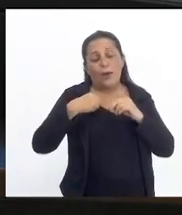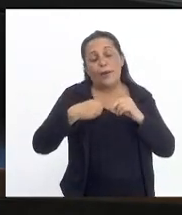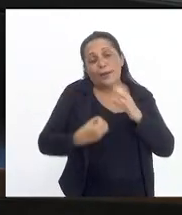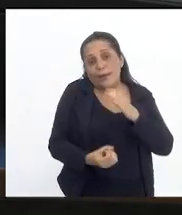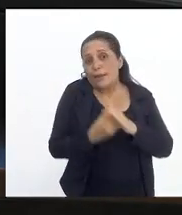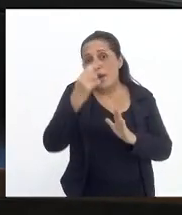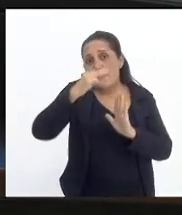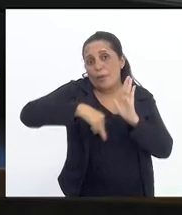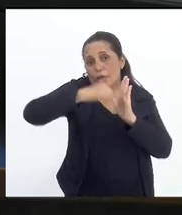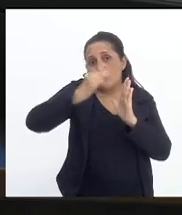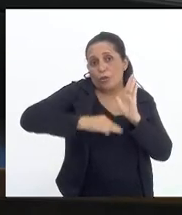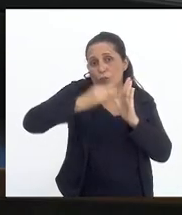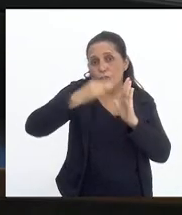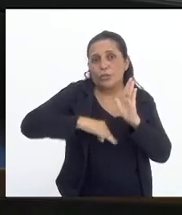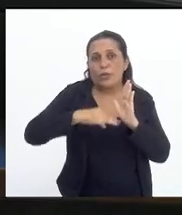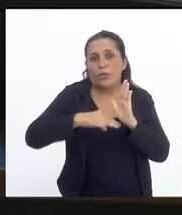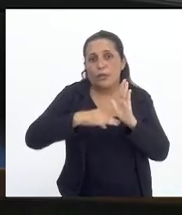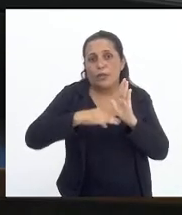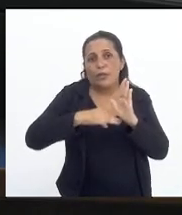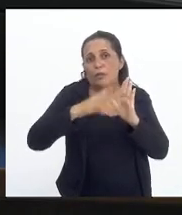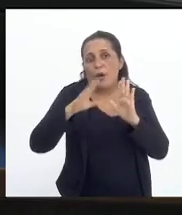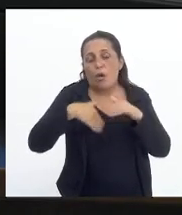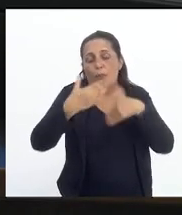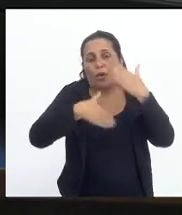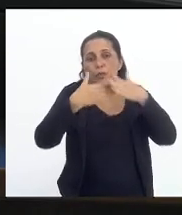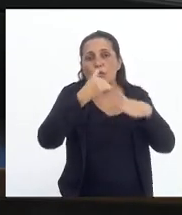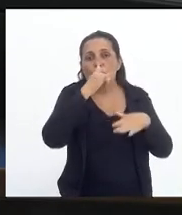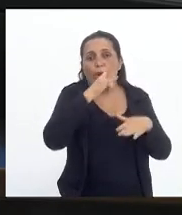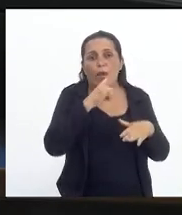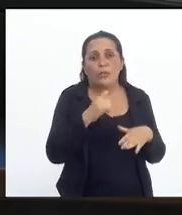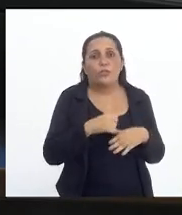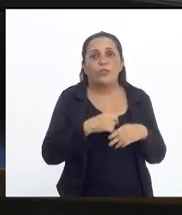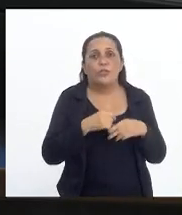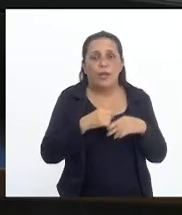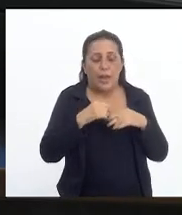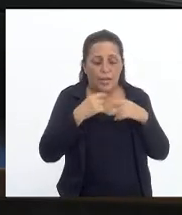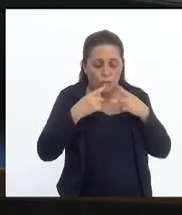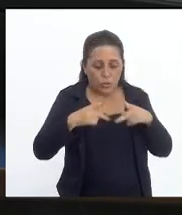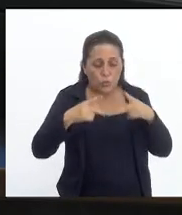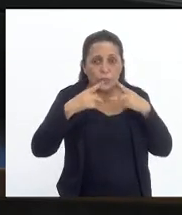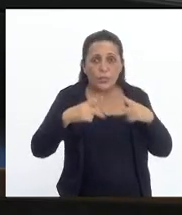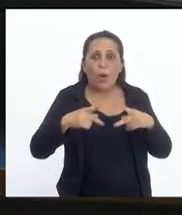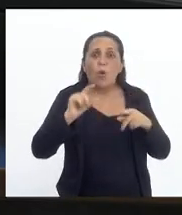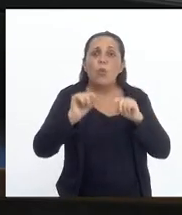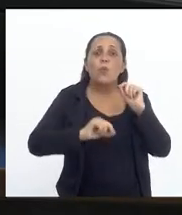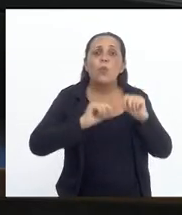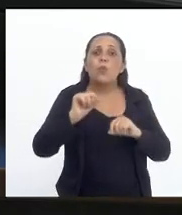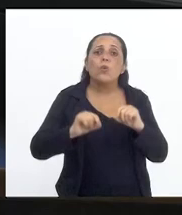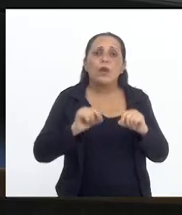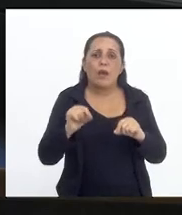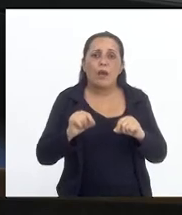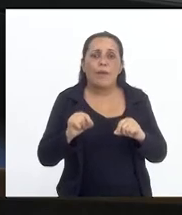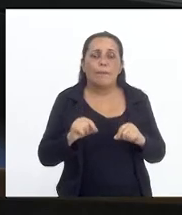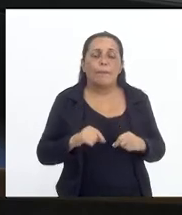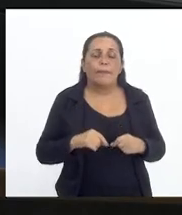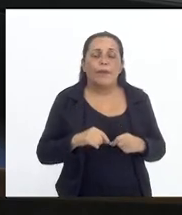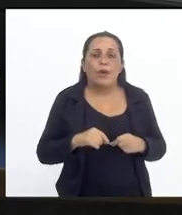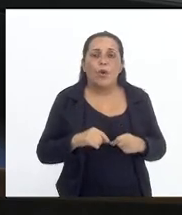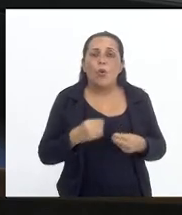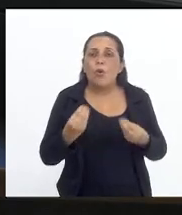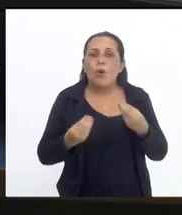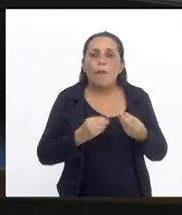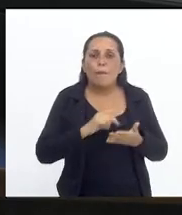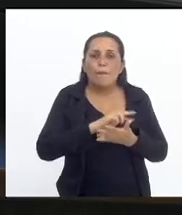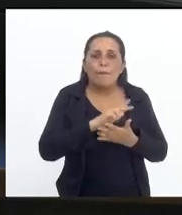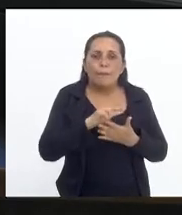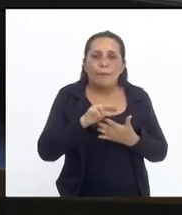que isso fosse não uma progressão automática a discussão que a gente tem em relação a isso aqui é como tem